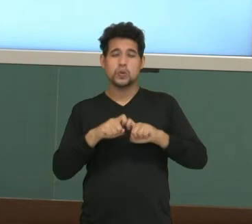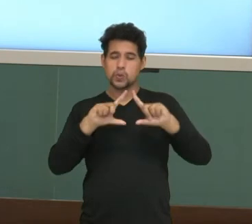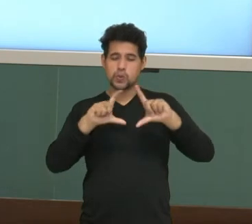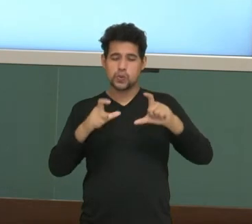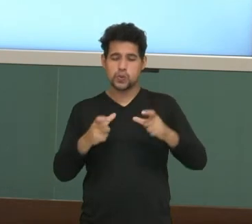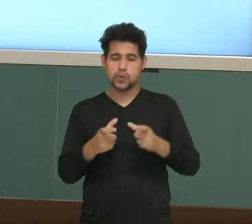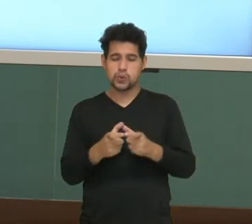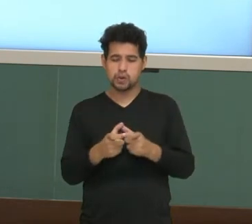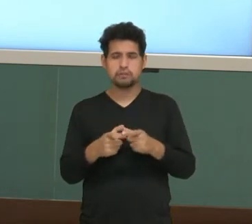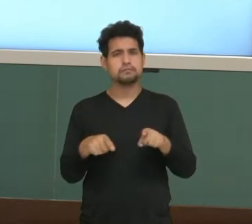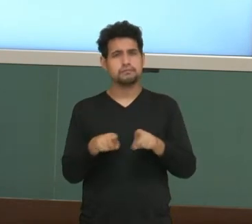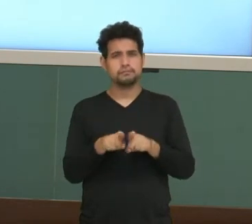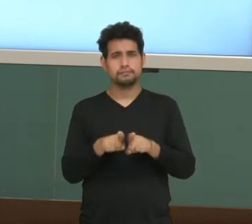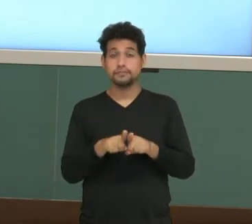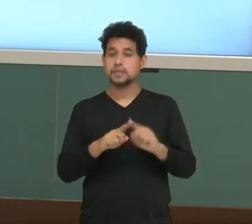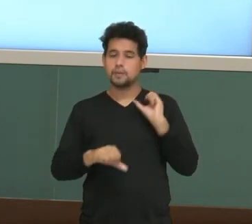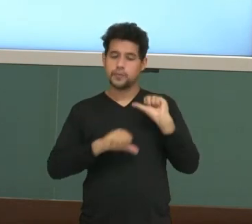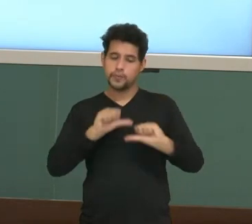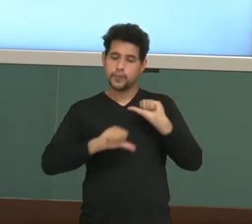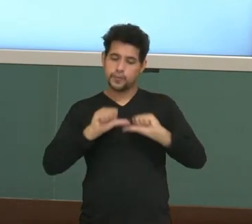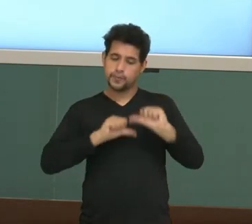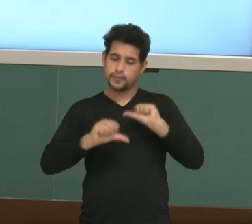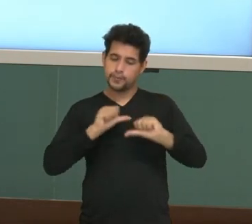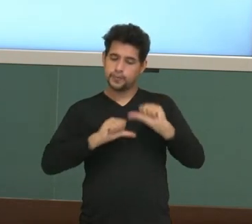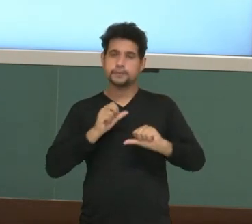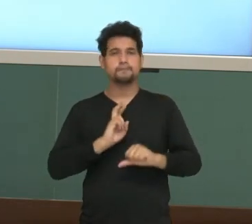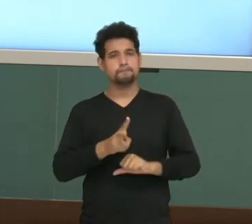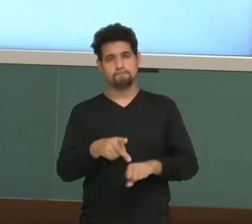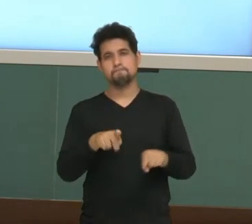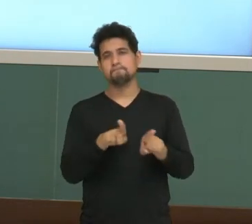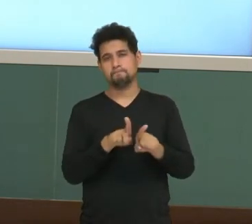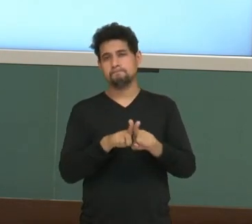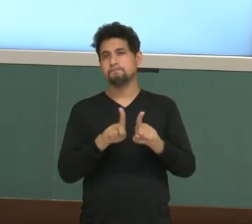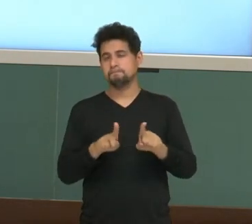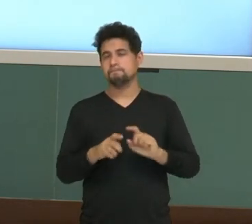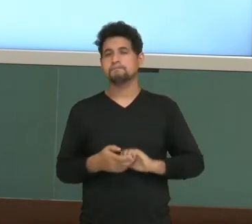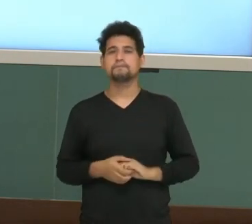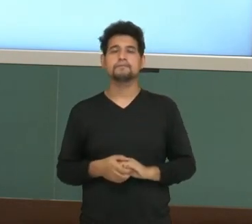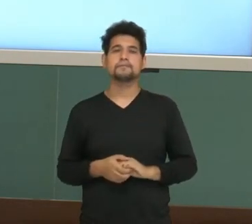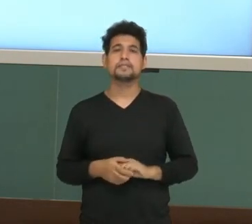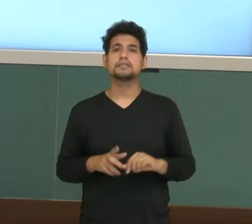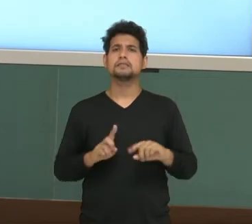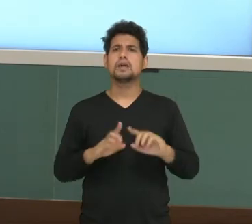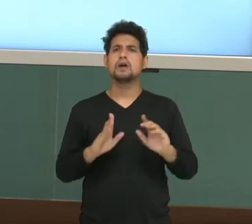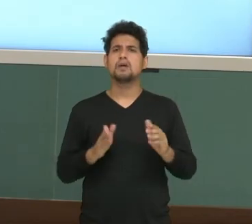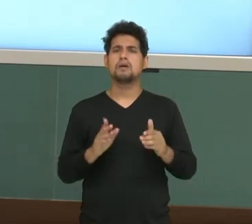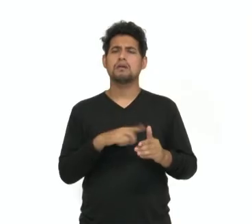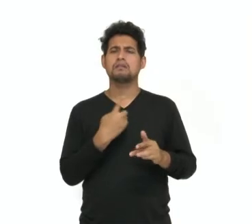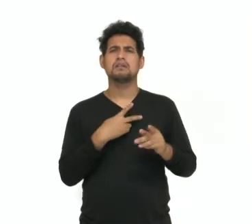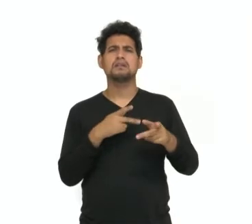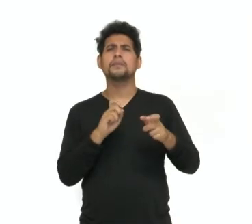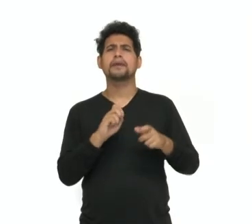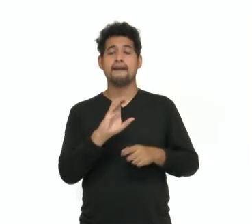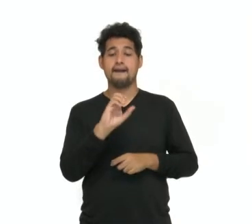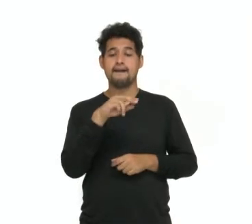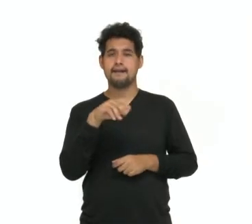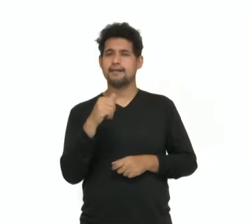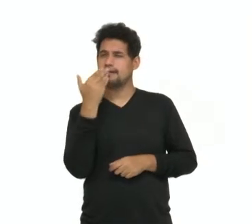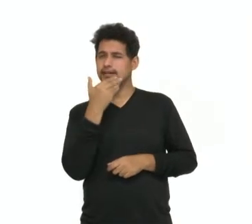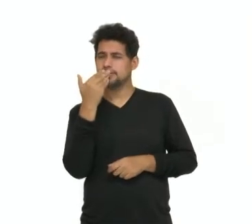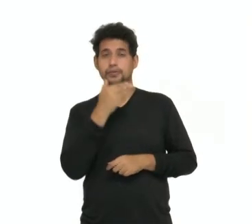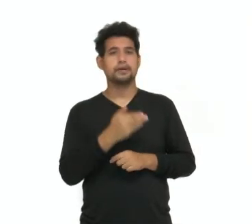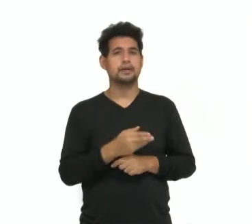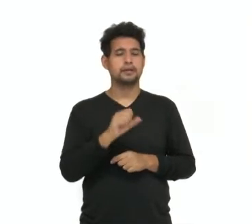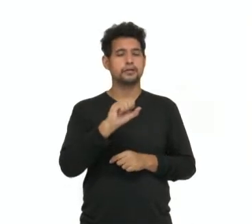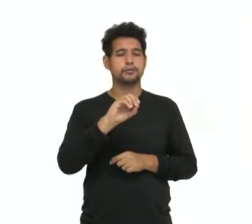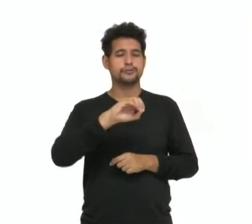menor, além de serem renováveis, de poderem ser repostos pelo ser humano. Aqui a gente está vendo a cana-de-açúcar, soja,